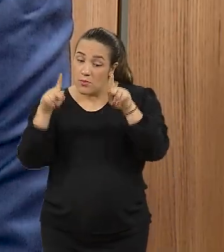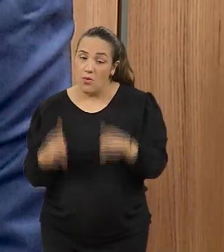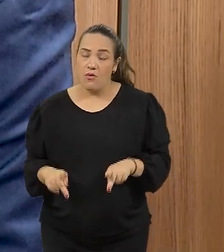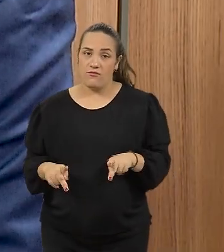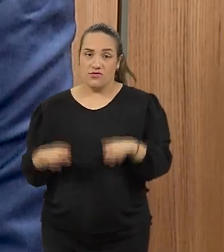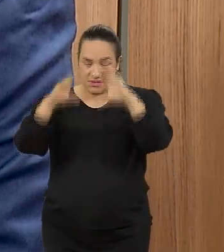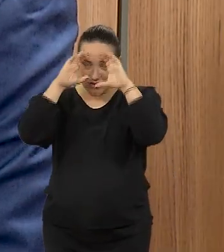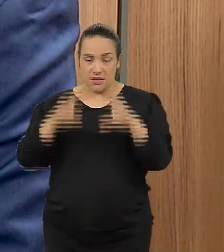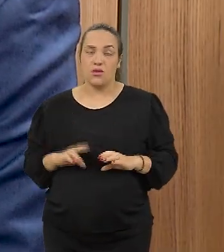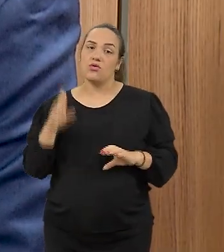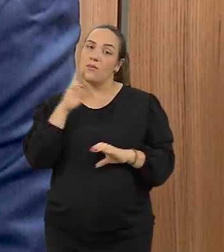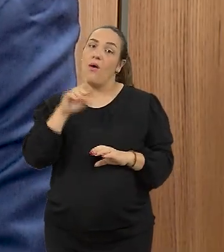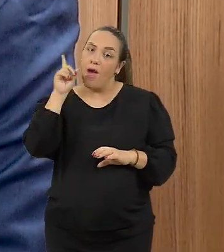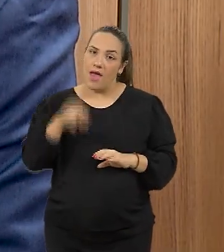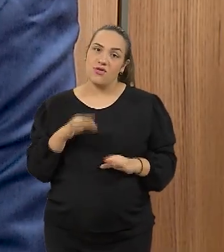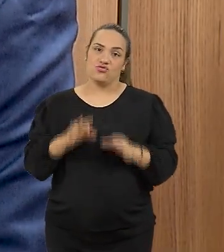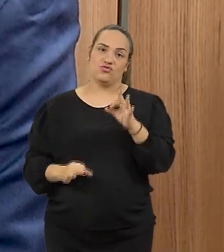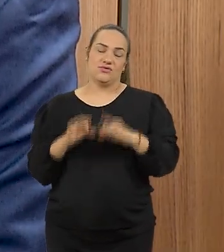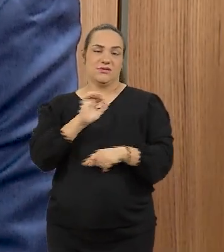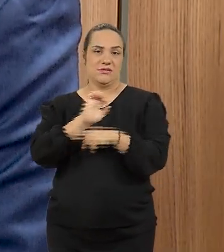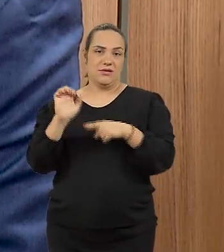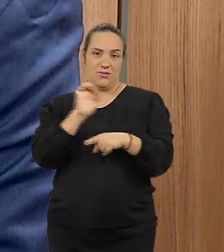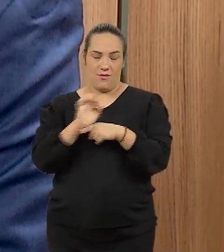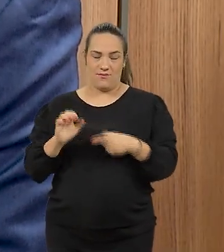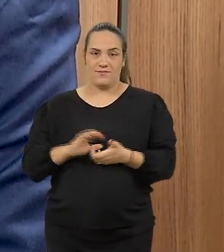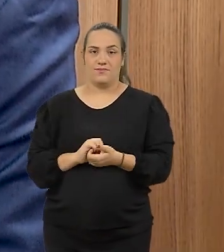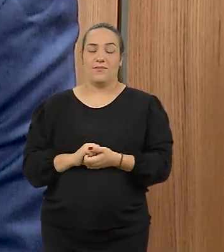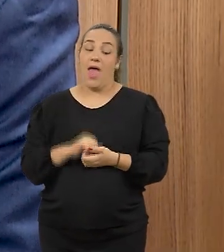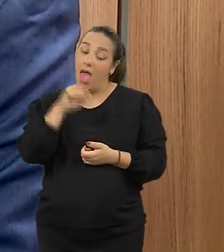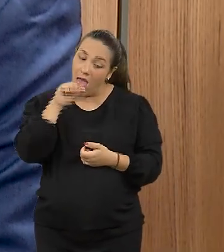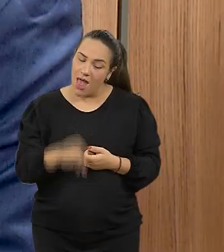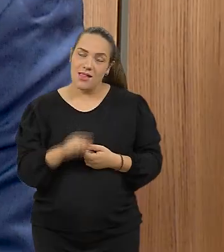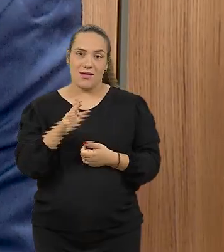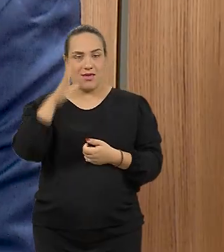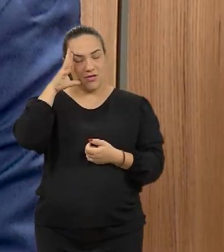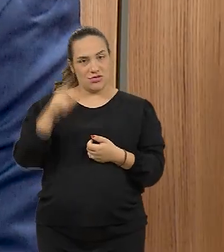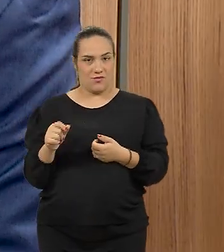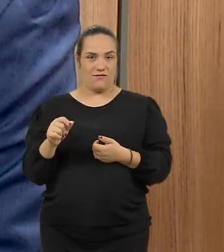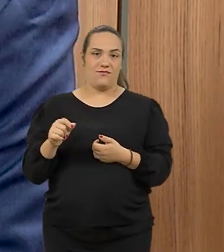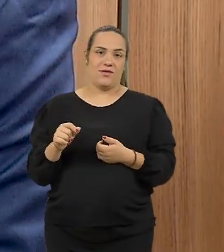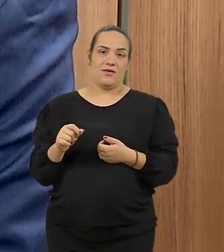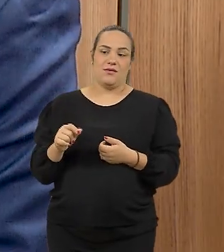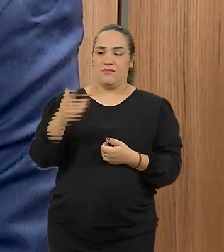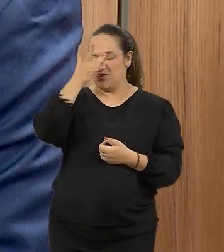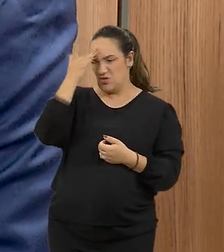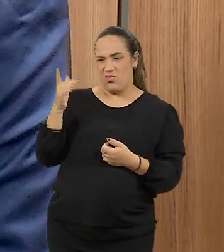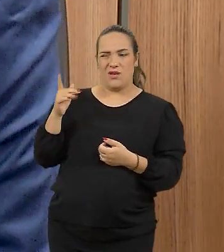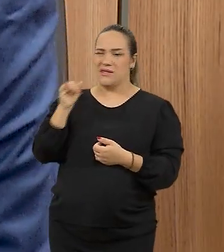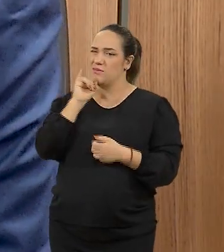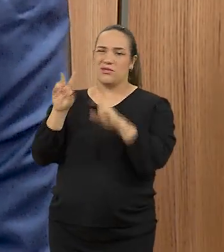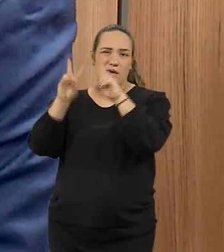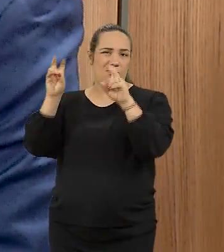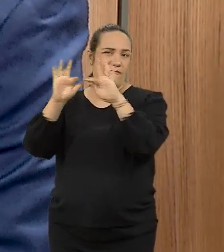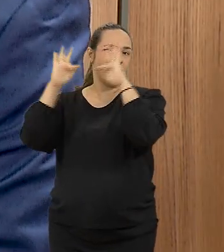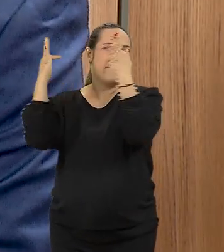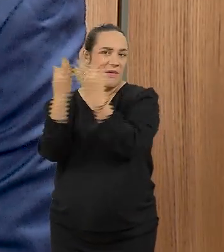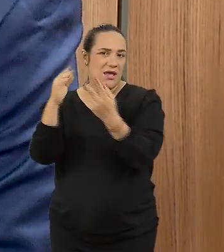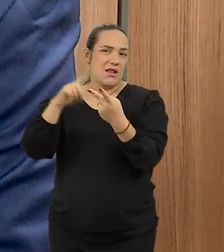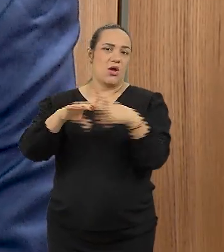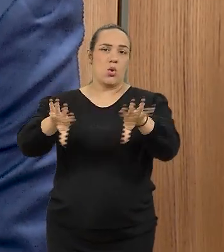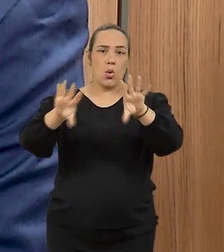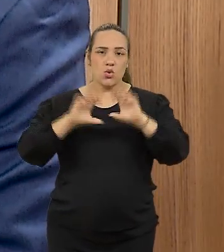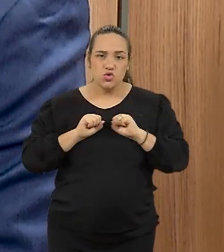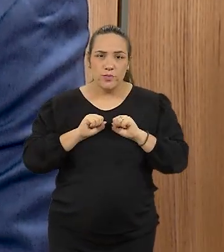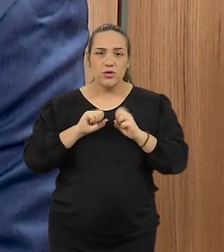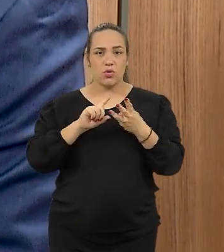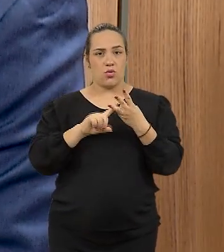povo comum, do cidadão comum, é a justiça estadual. Porque ela sim que julga as questões de família, as questões do